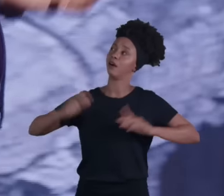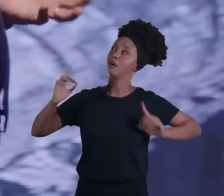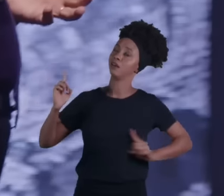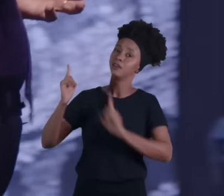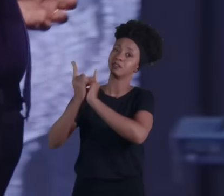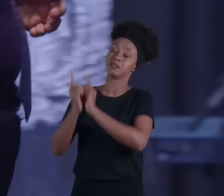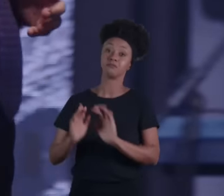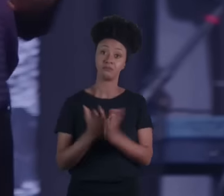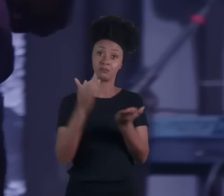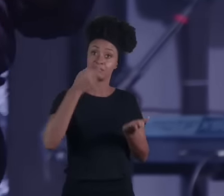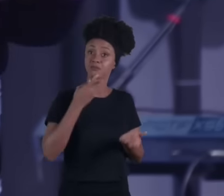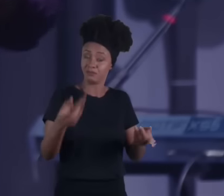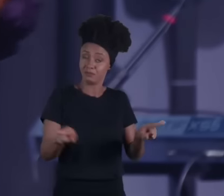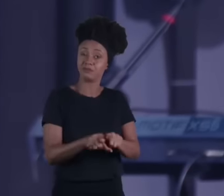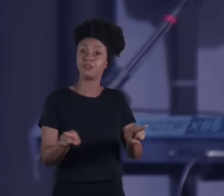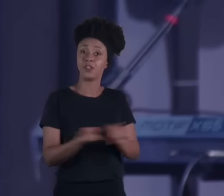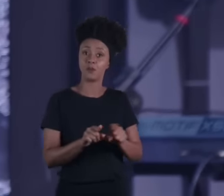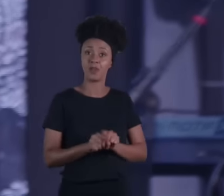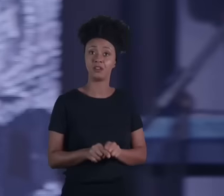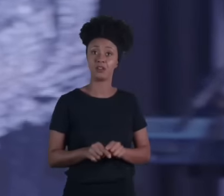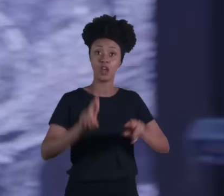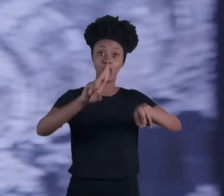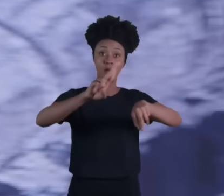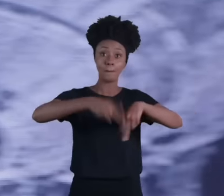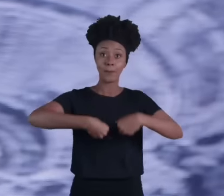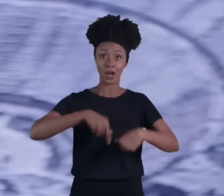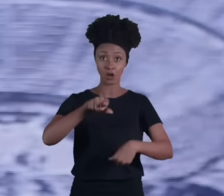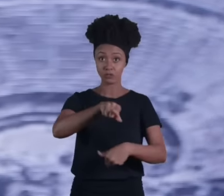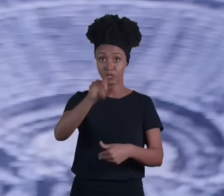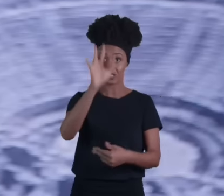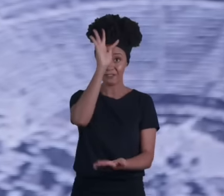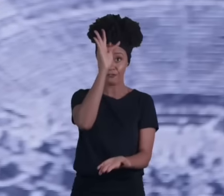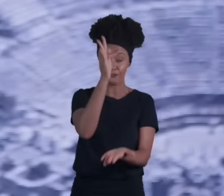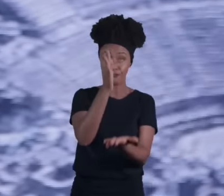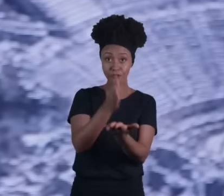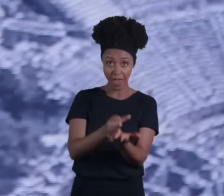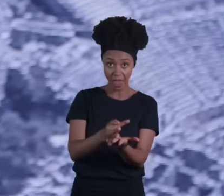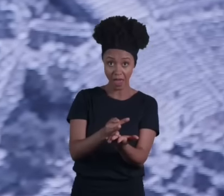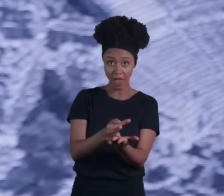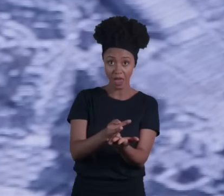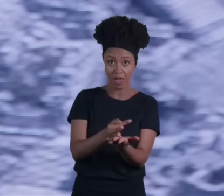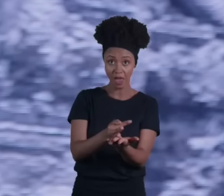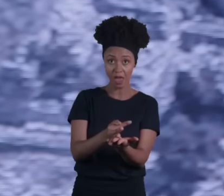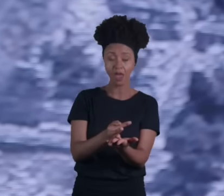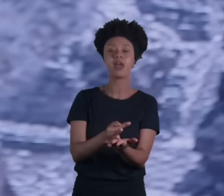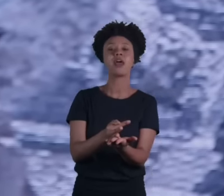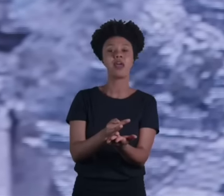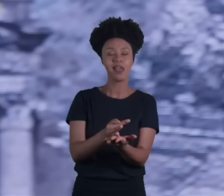justificados, pois, mediante a fé, temos paz com Deus.